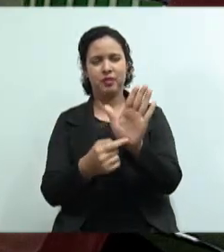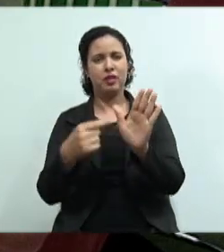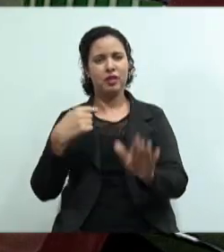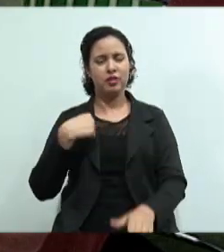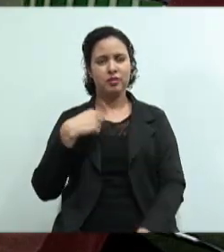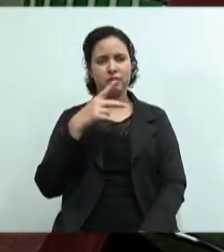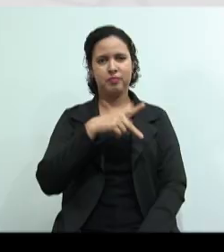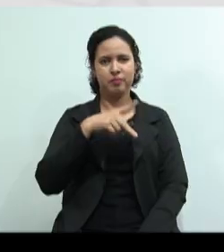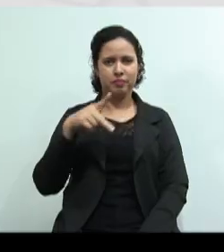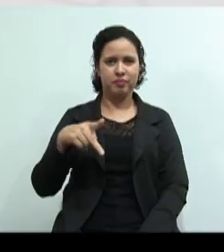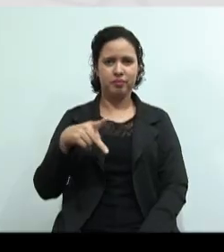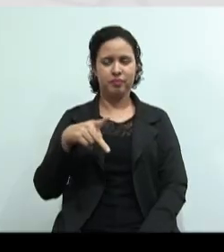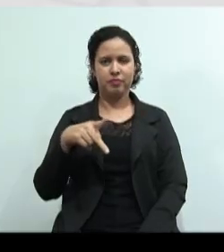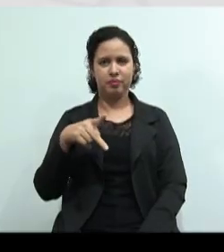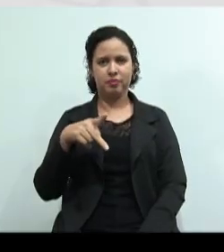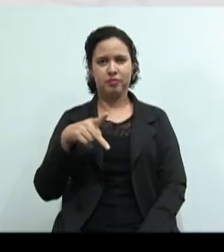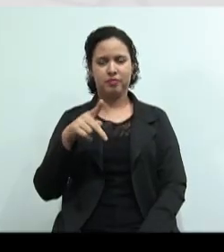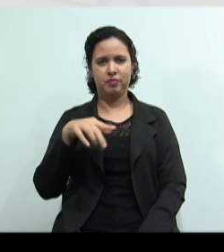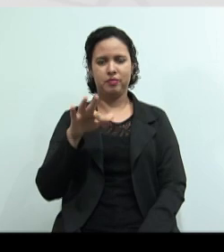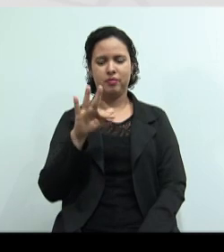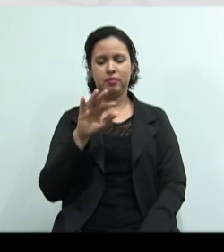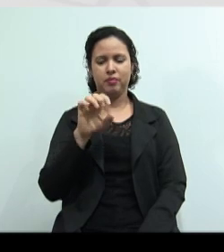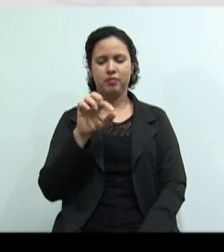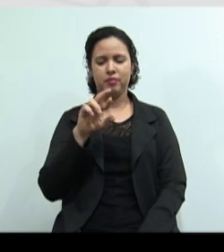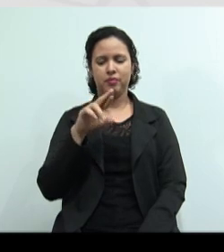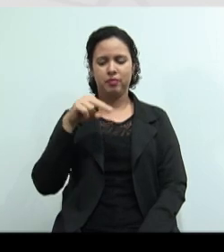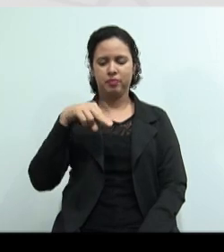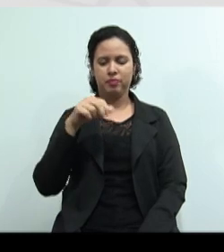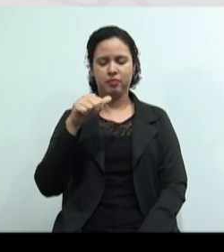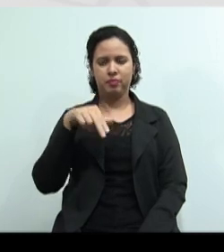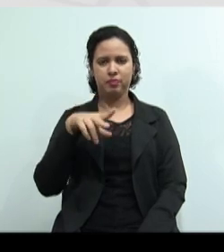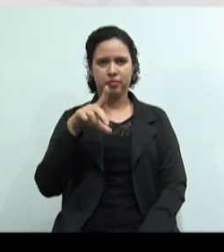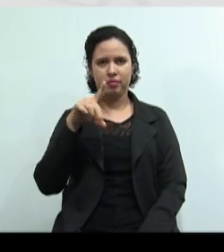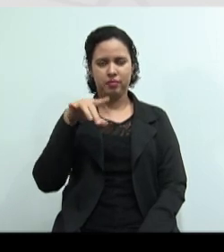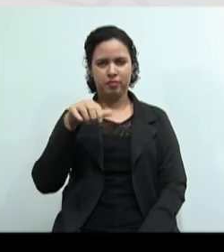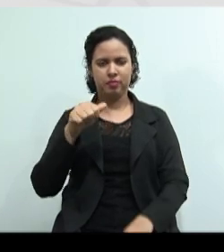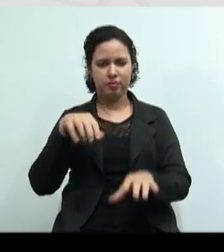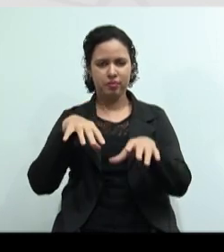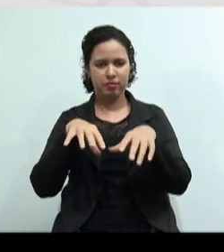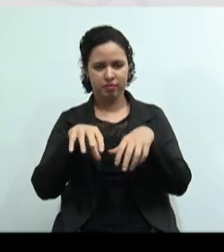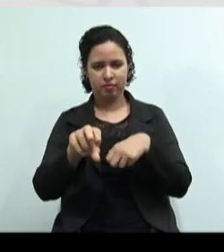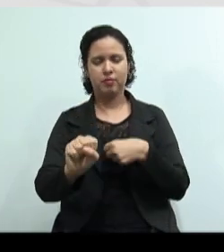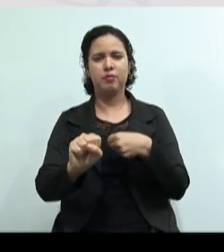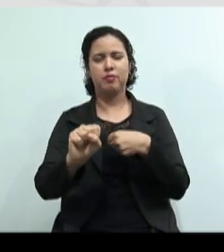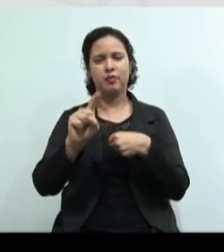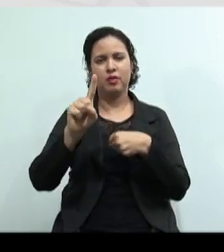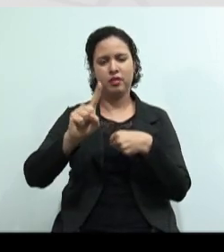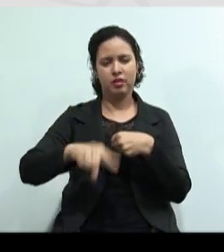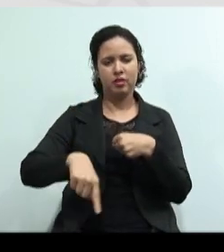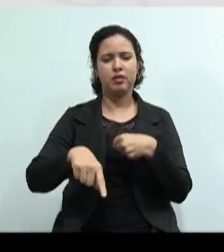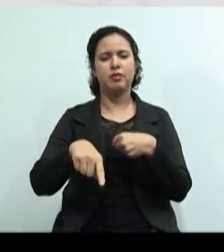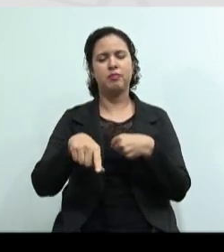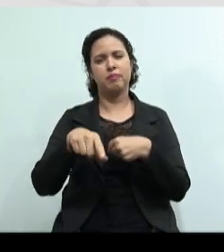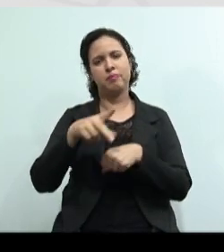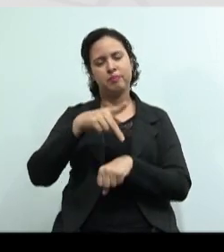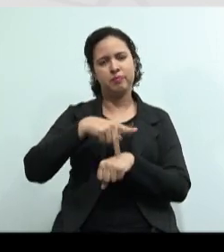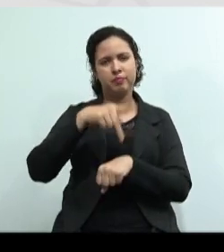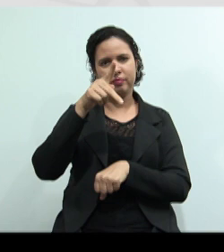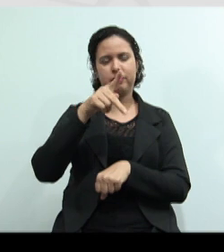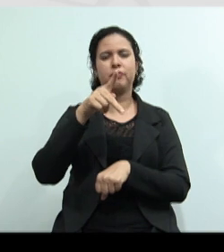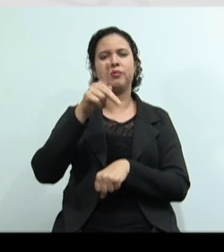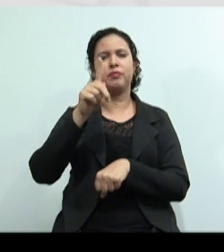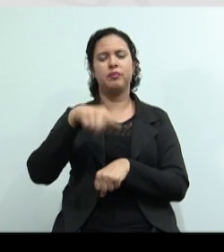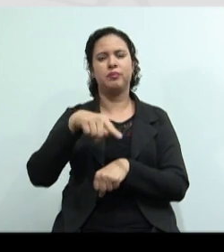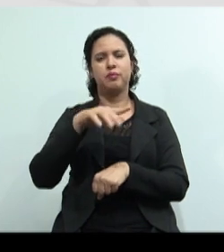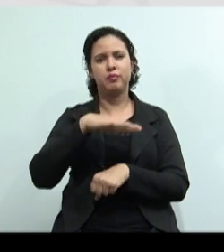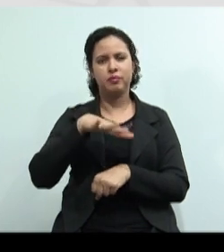professora Fernanda, tenho graduação em Ciências Contábeis e licenciatura em Matemática, especialização em Tecnologia e Gestão Pública